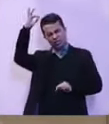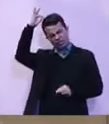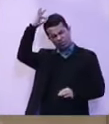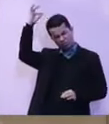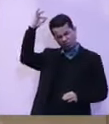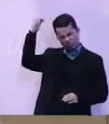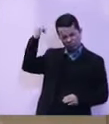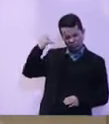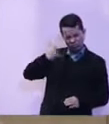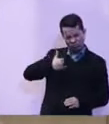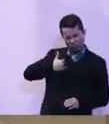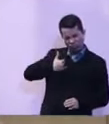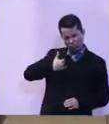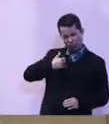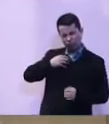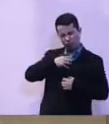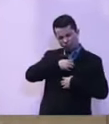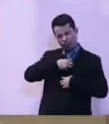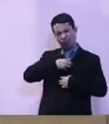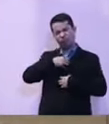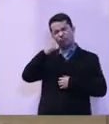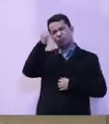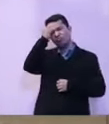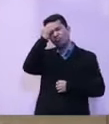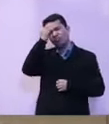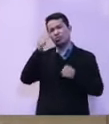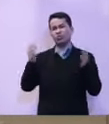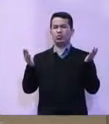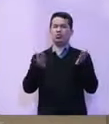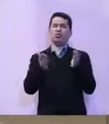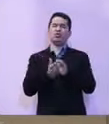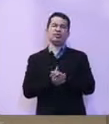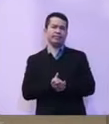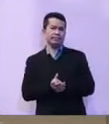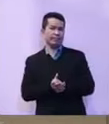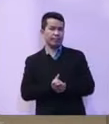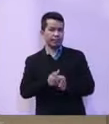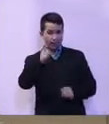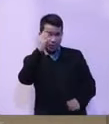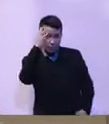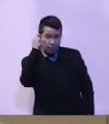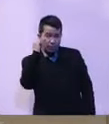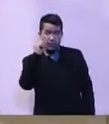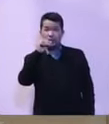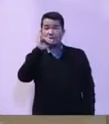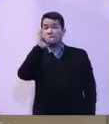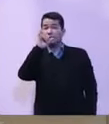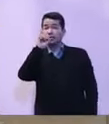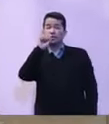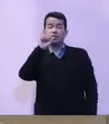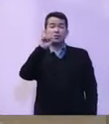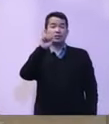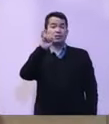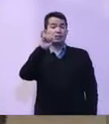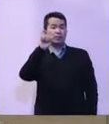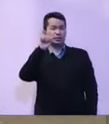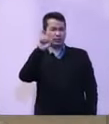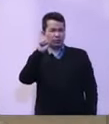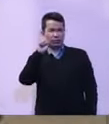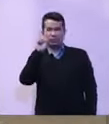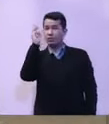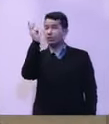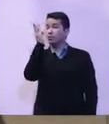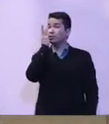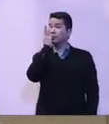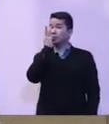porque na história, nesse contexto de Isaías, Deus estava dando uma última oportunidade para o povo